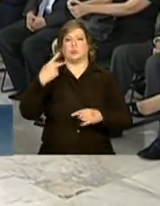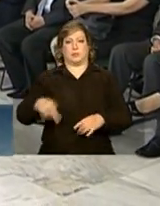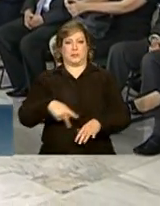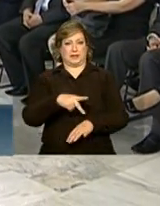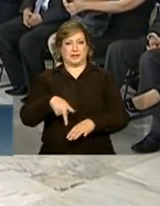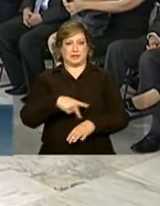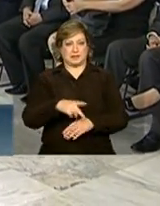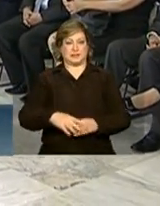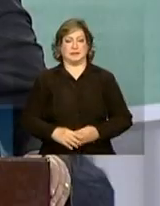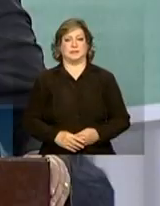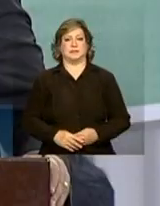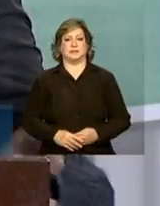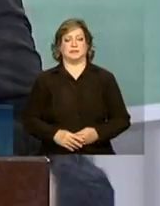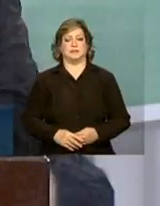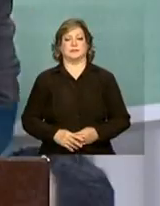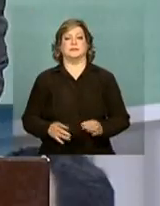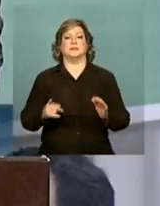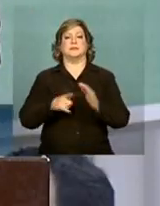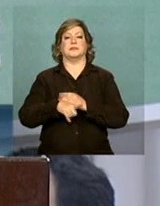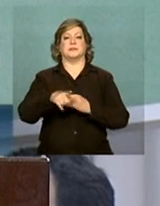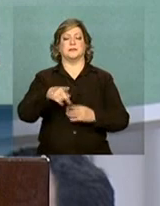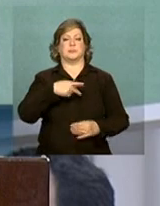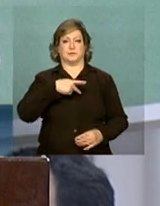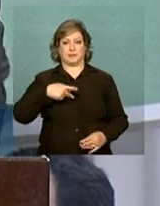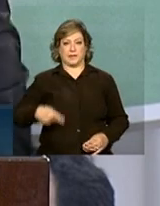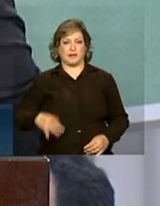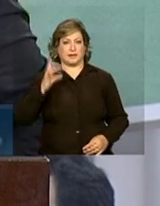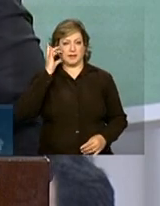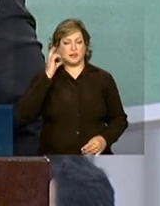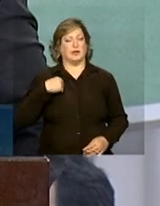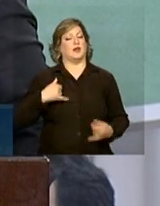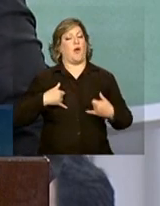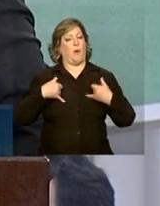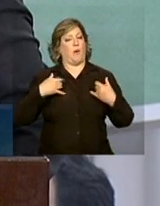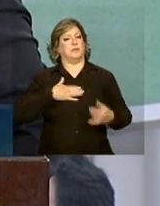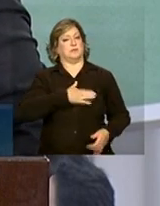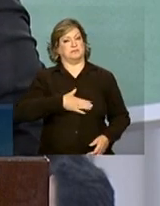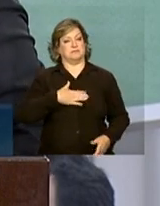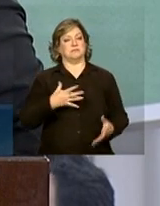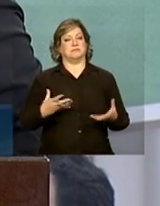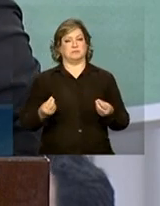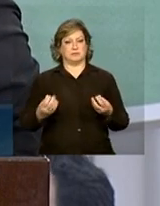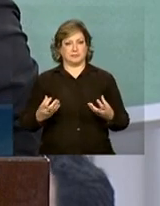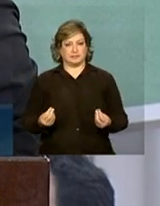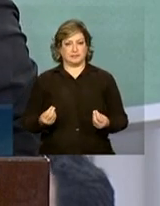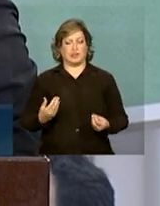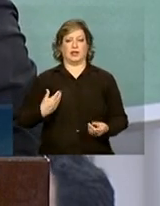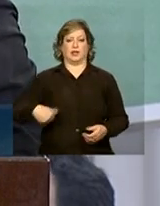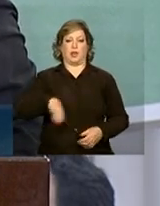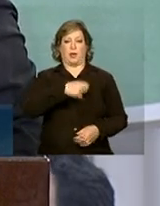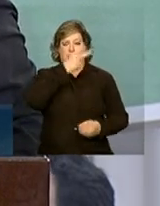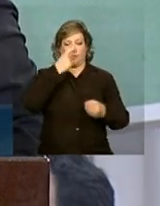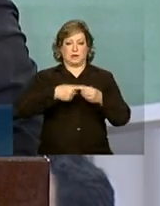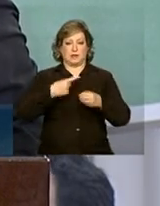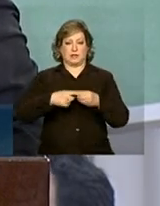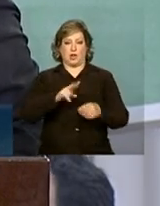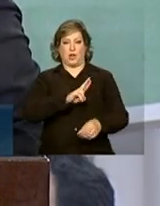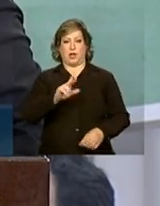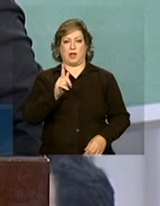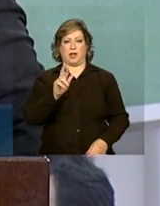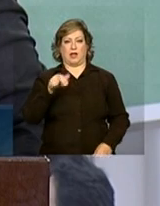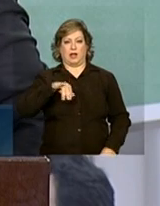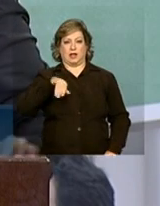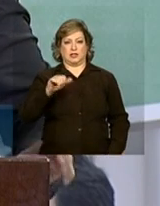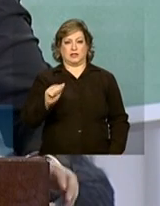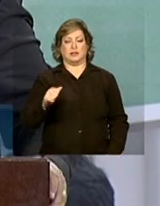país. Senhora Presidente, para muita honra minha do nosso município de Granja, no